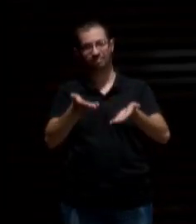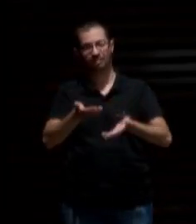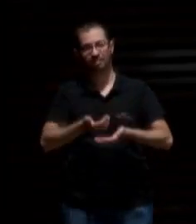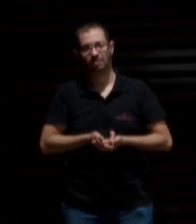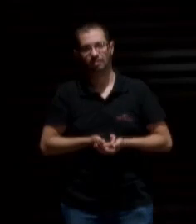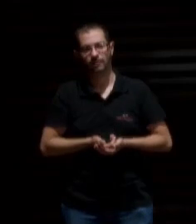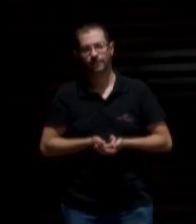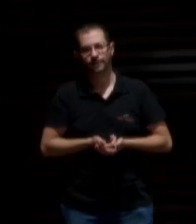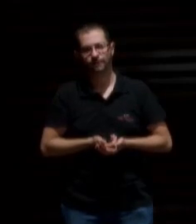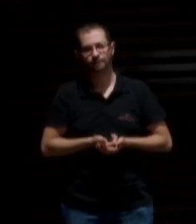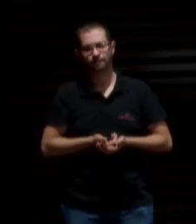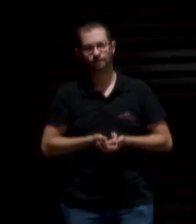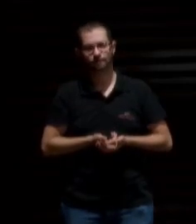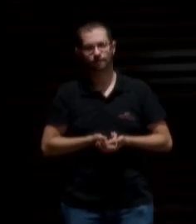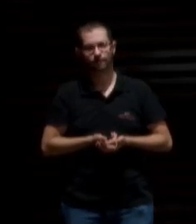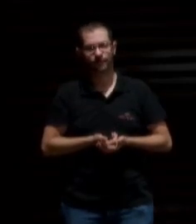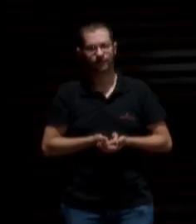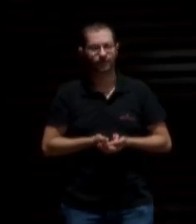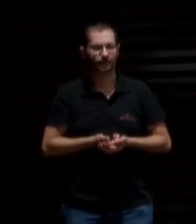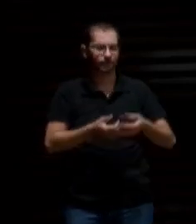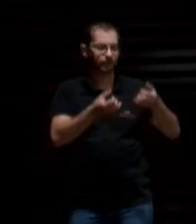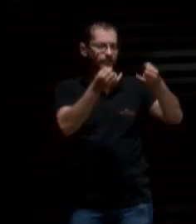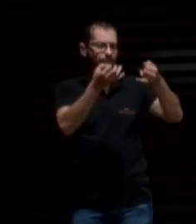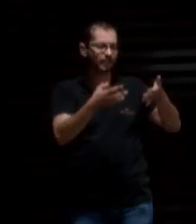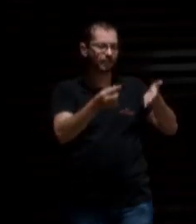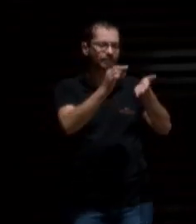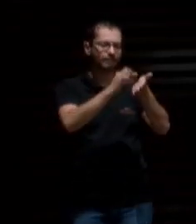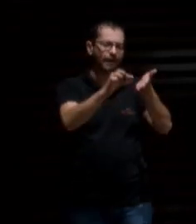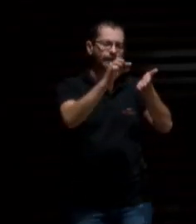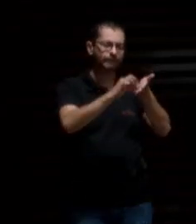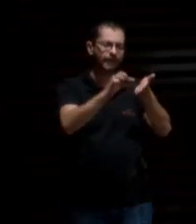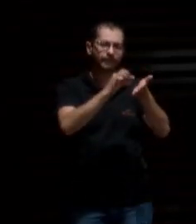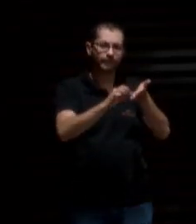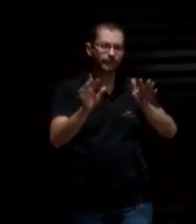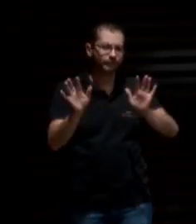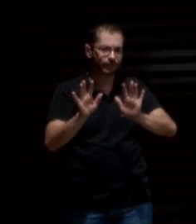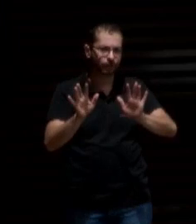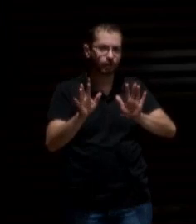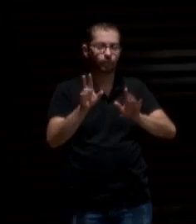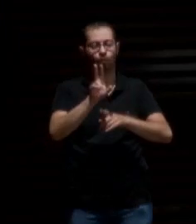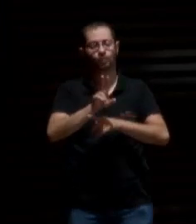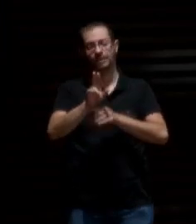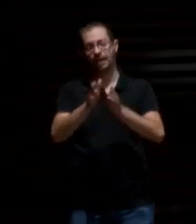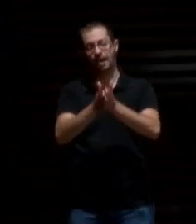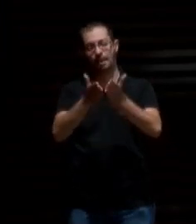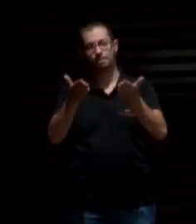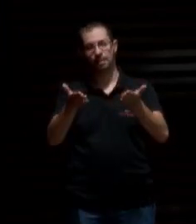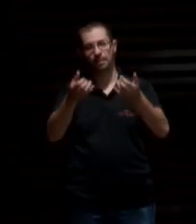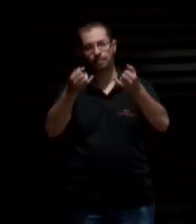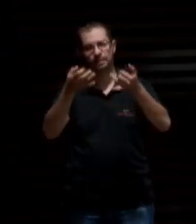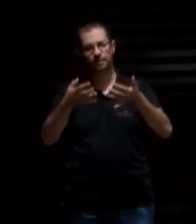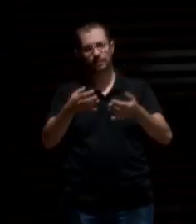Ao invés de eu explicar esse texto verso a verso, eu vou usar a própria Bíblia para explicar. Um texto que está